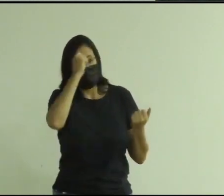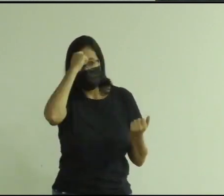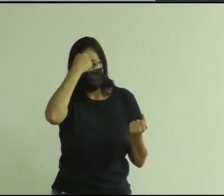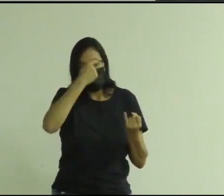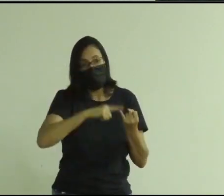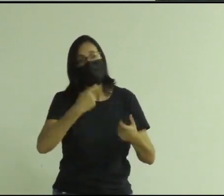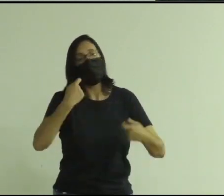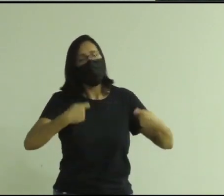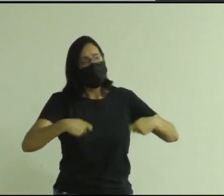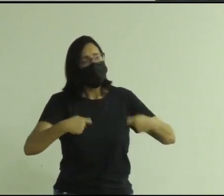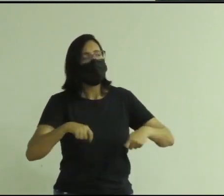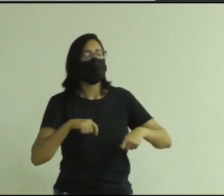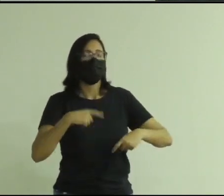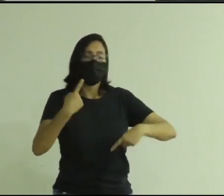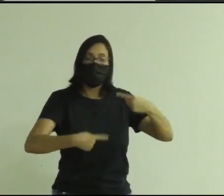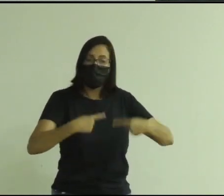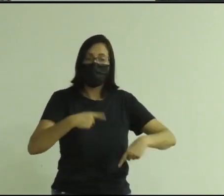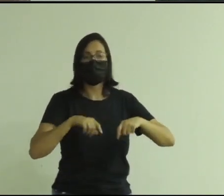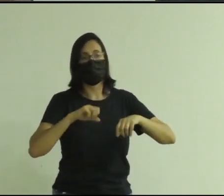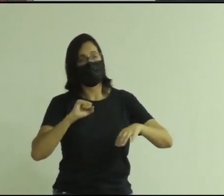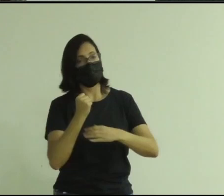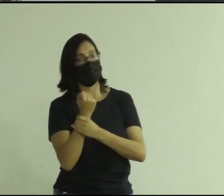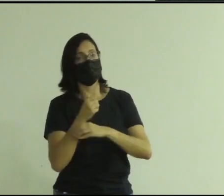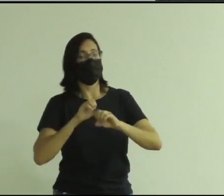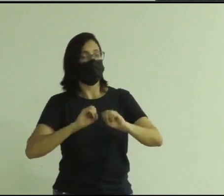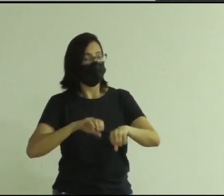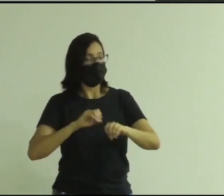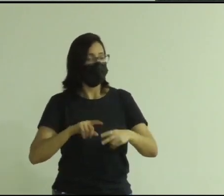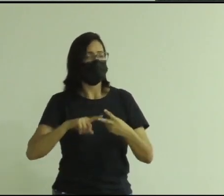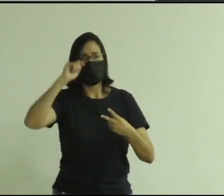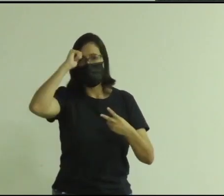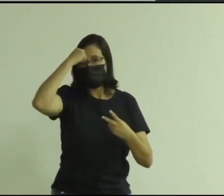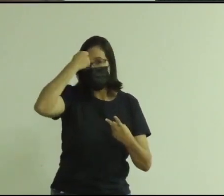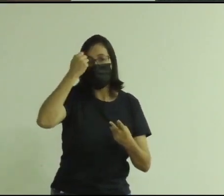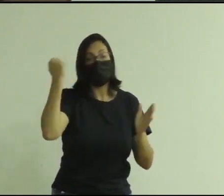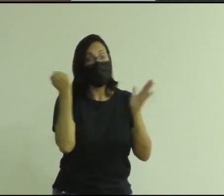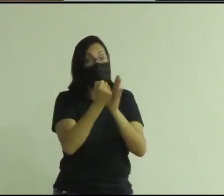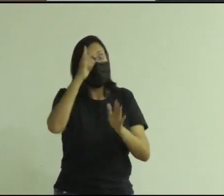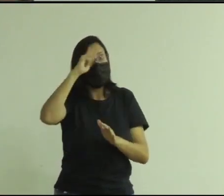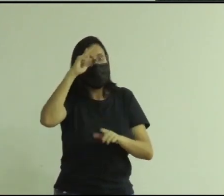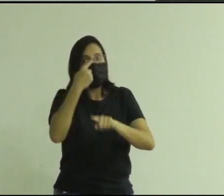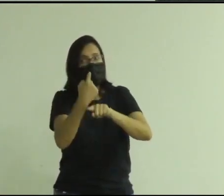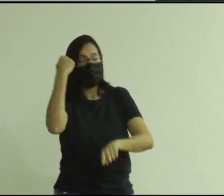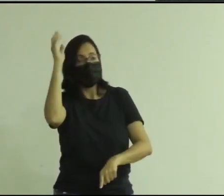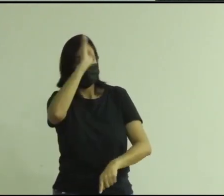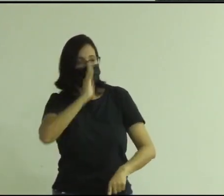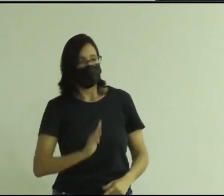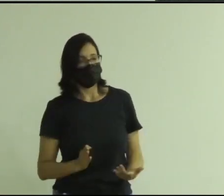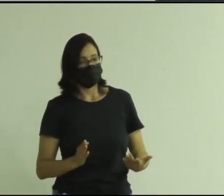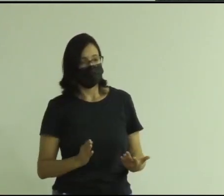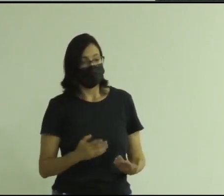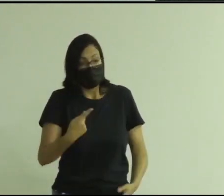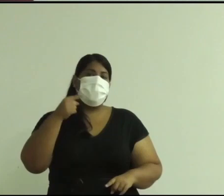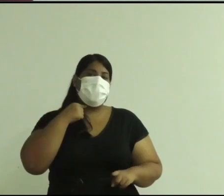para garantir ensino da história afro-brasileira. A gente precisa de várias políticas. E o Estado não está fazendo